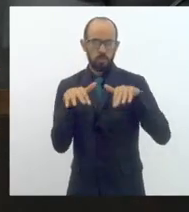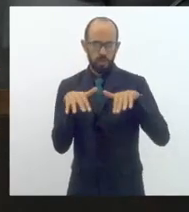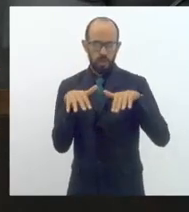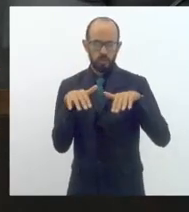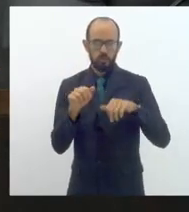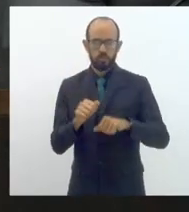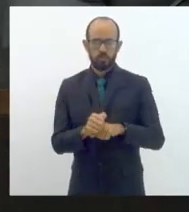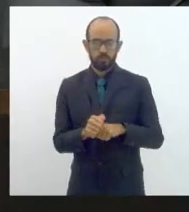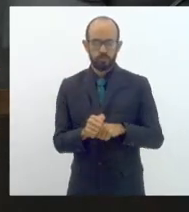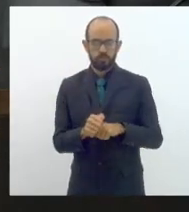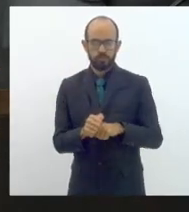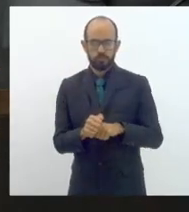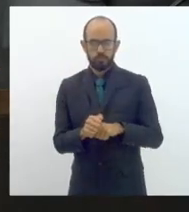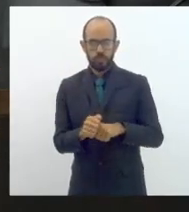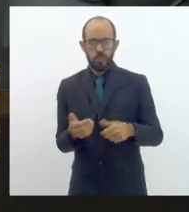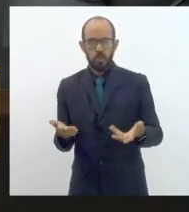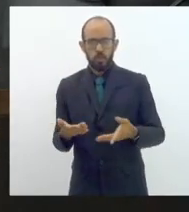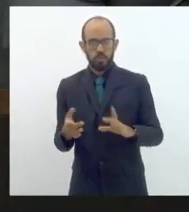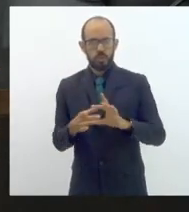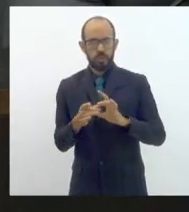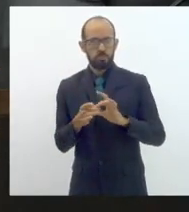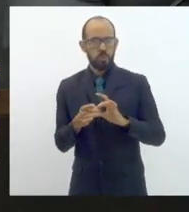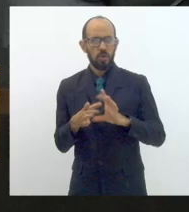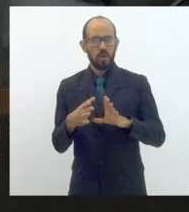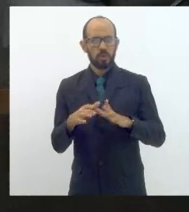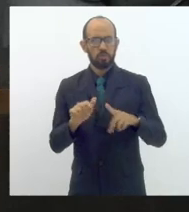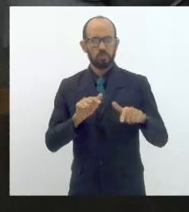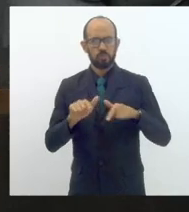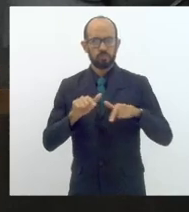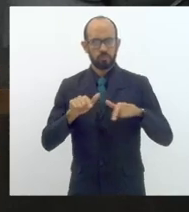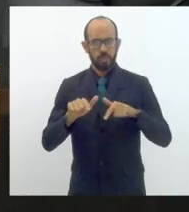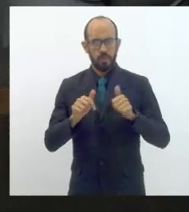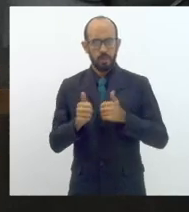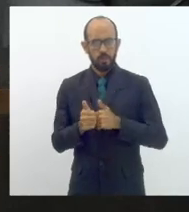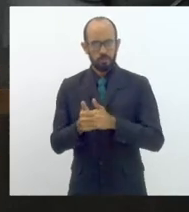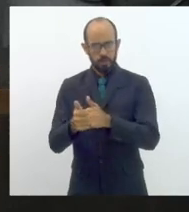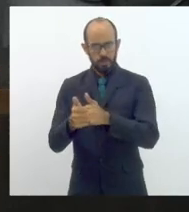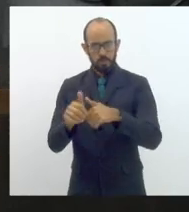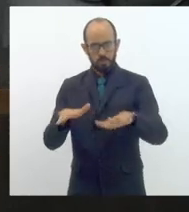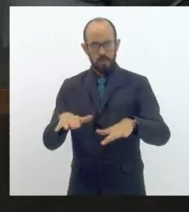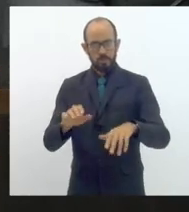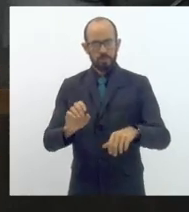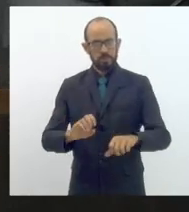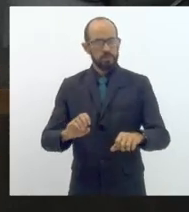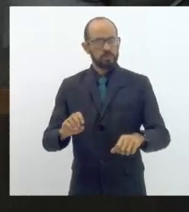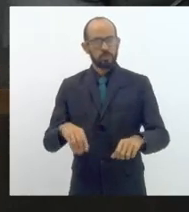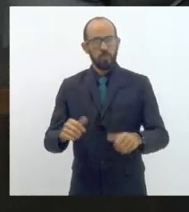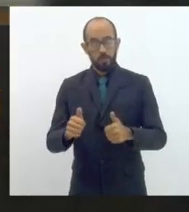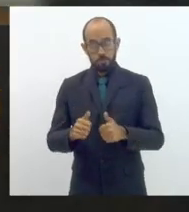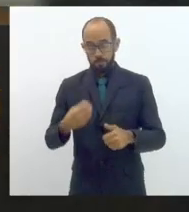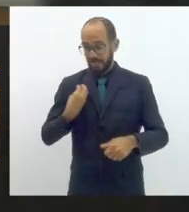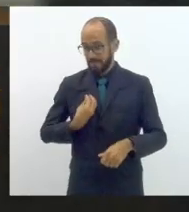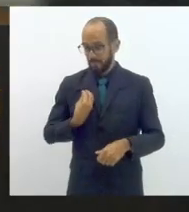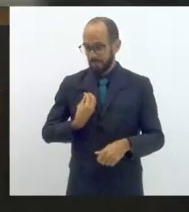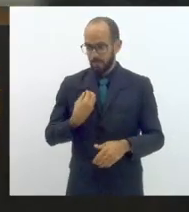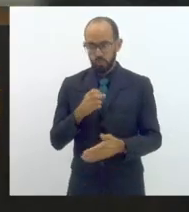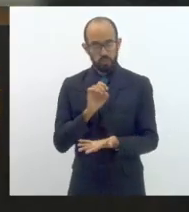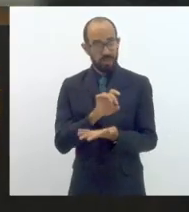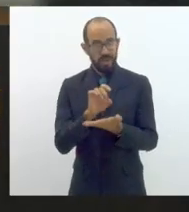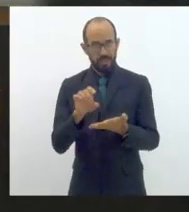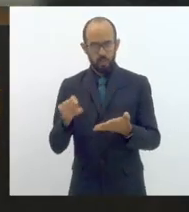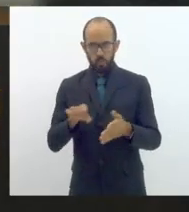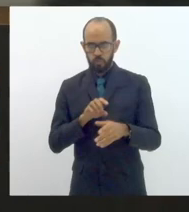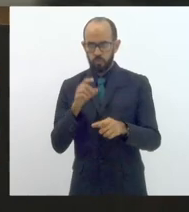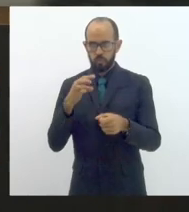Está muito mais democrático acompanhar os trabalhos da Assembleia, mas nada igual à participação de vocês, quer seja em cada município do